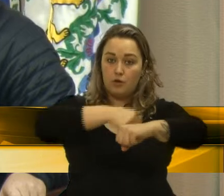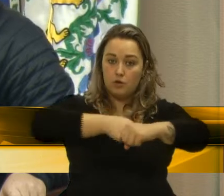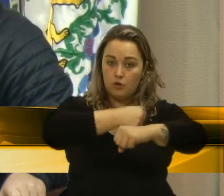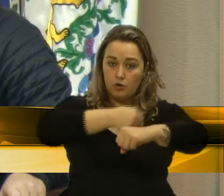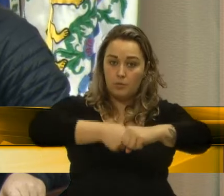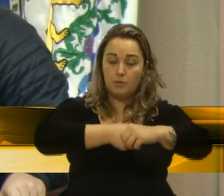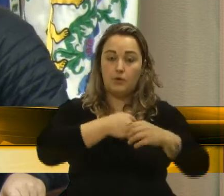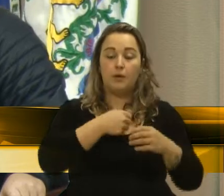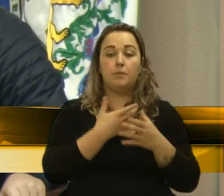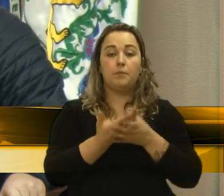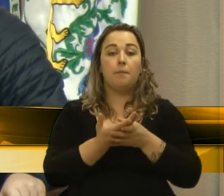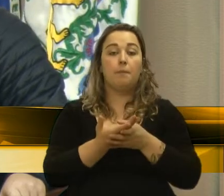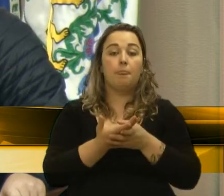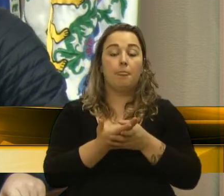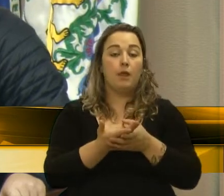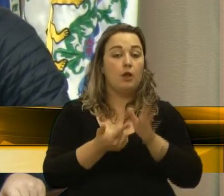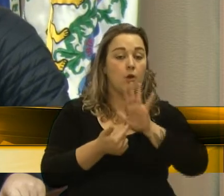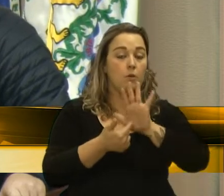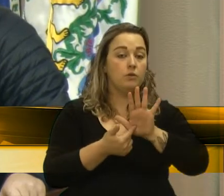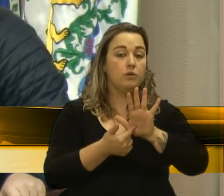são inquestionáveis.